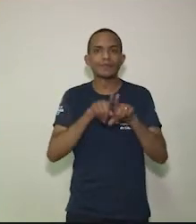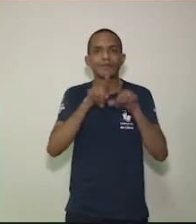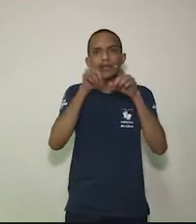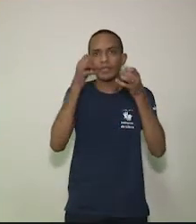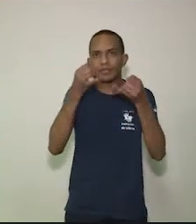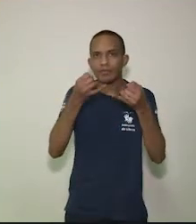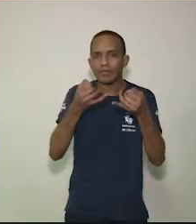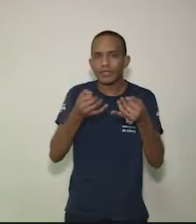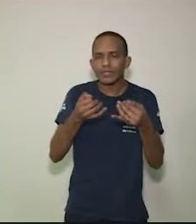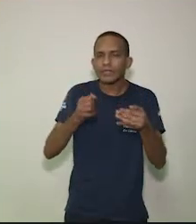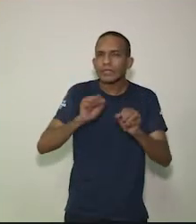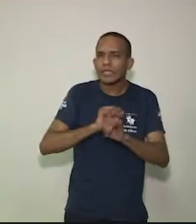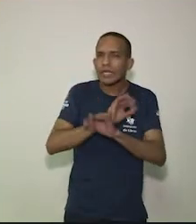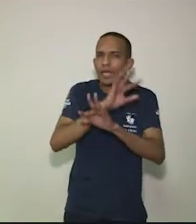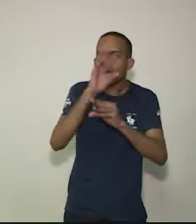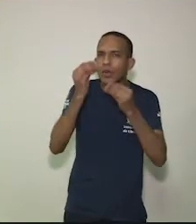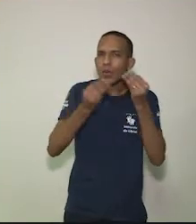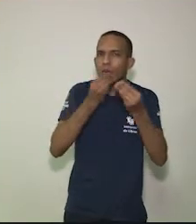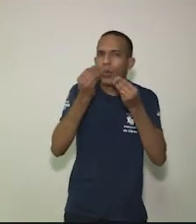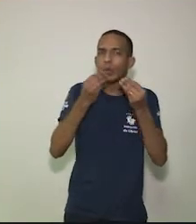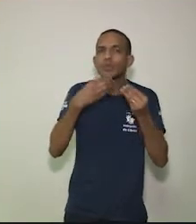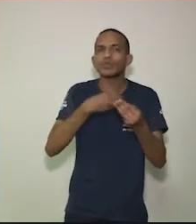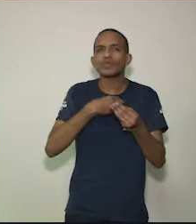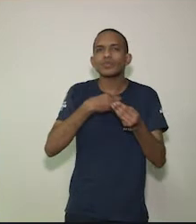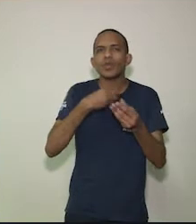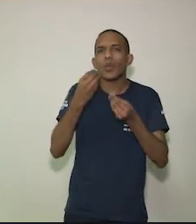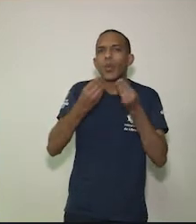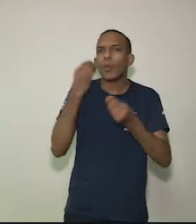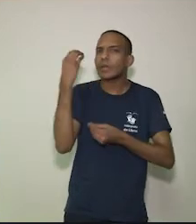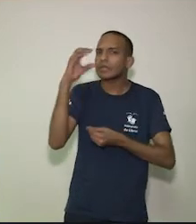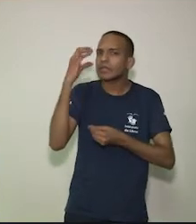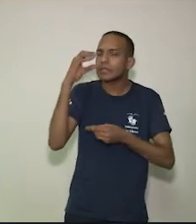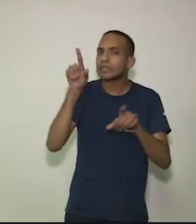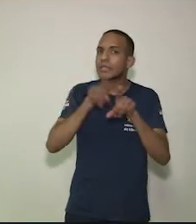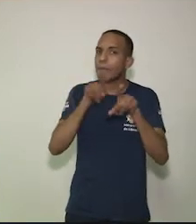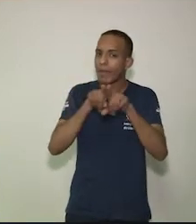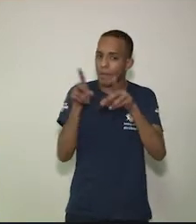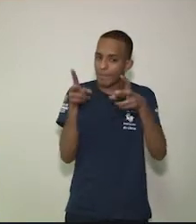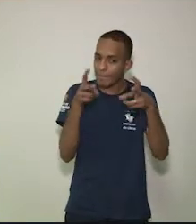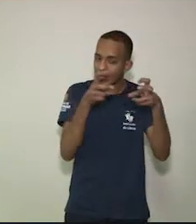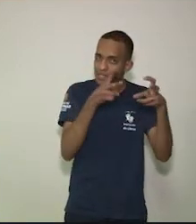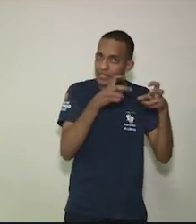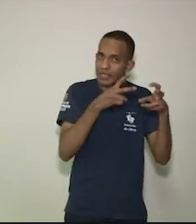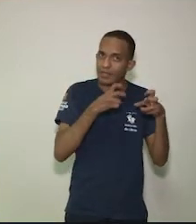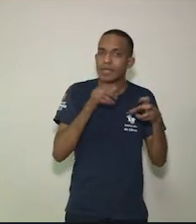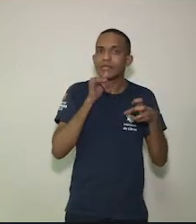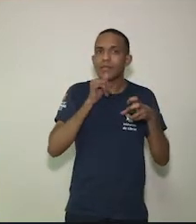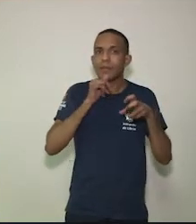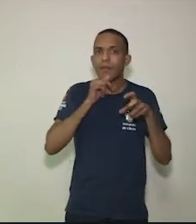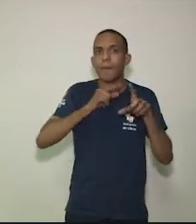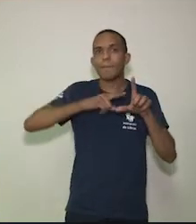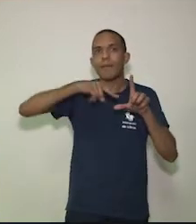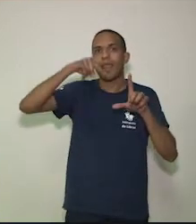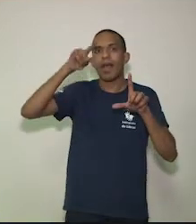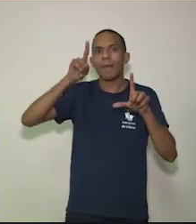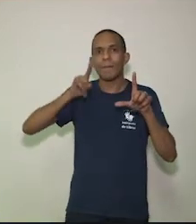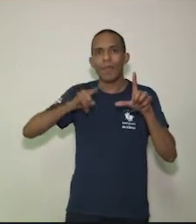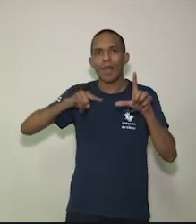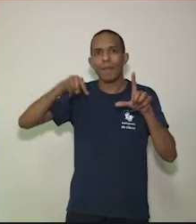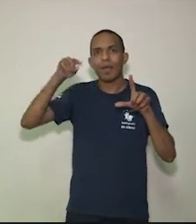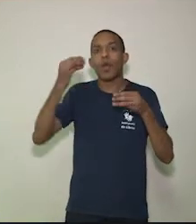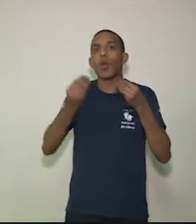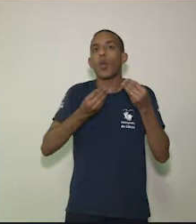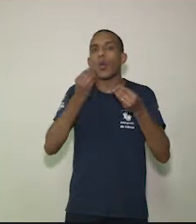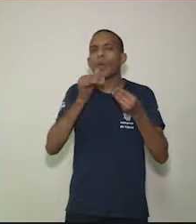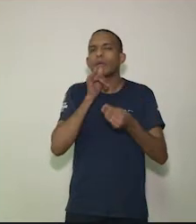à luz uma metodologia científica e que acompanha em ondas exatamente como se